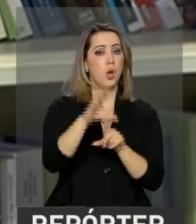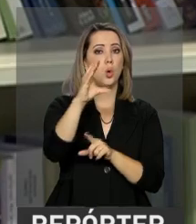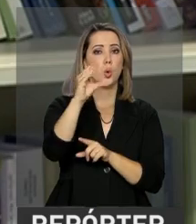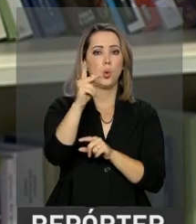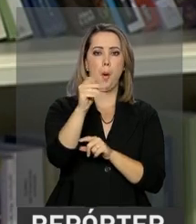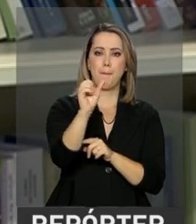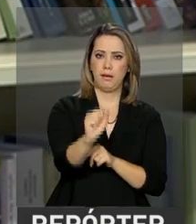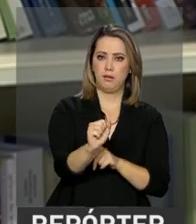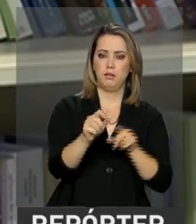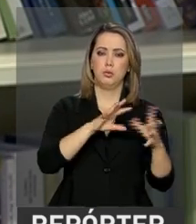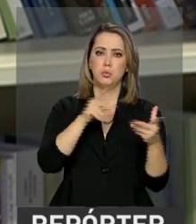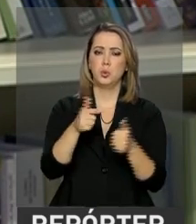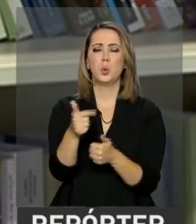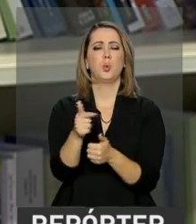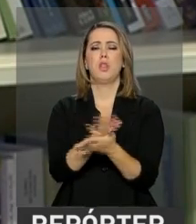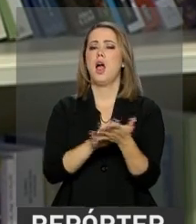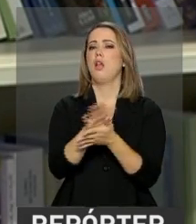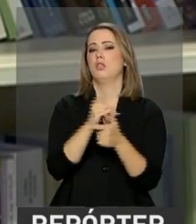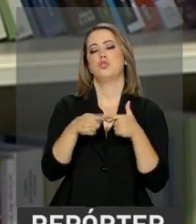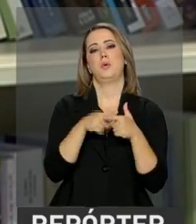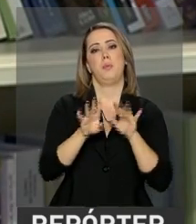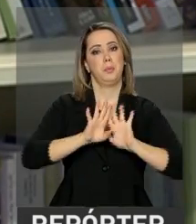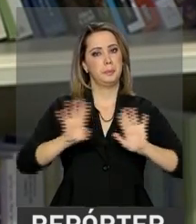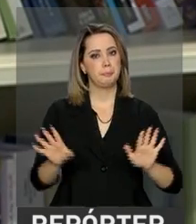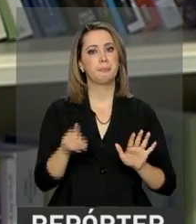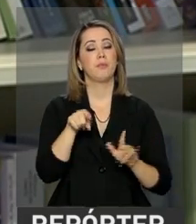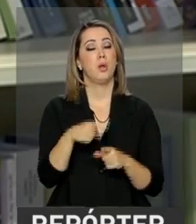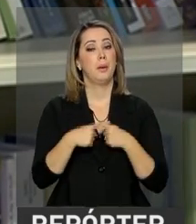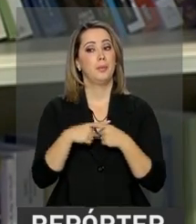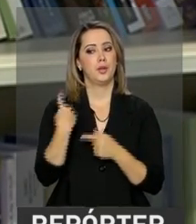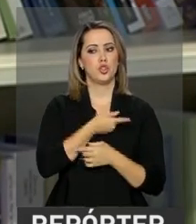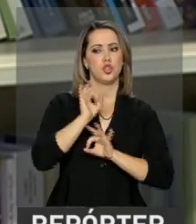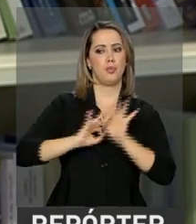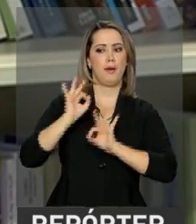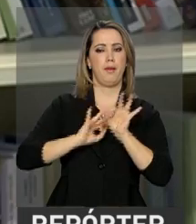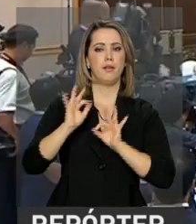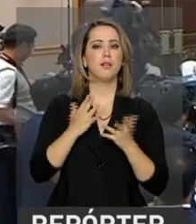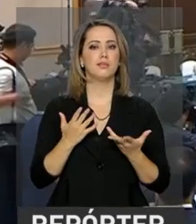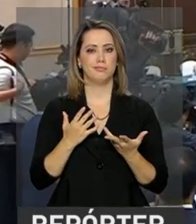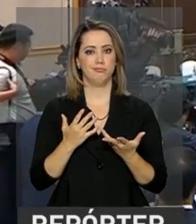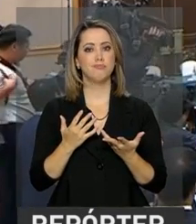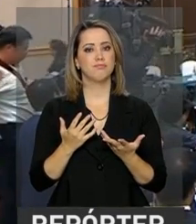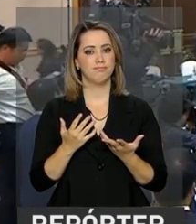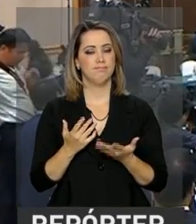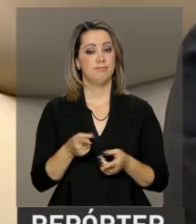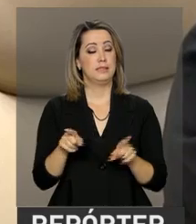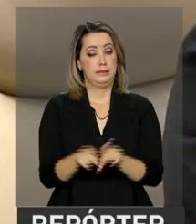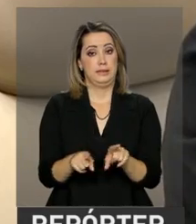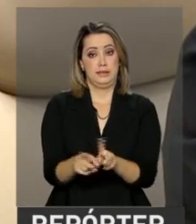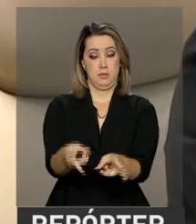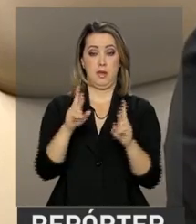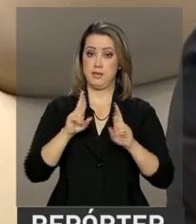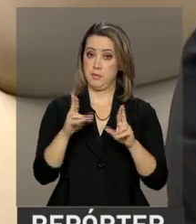muito bem preparado não aconteceu absolutamente nada porque a gente tem norral nessa área também há expectativa